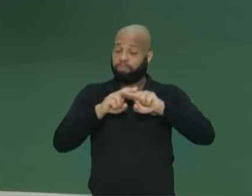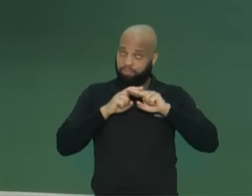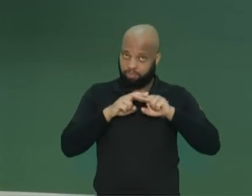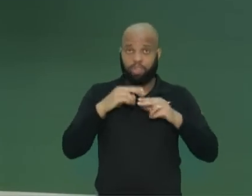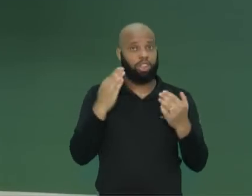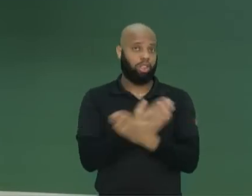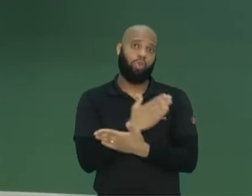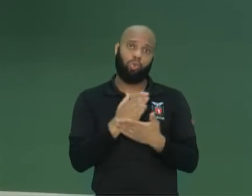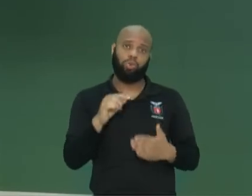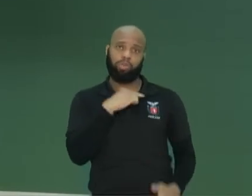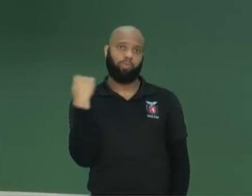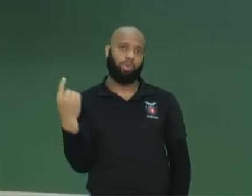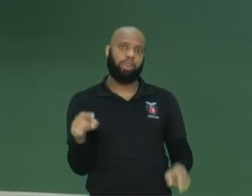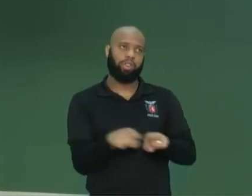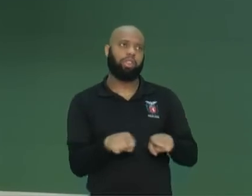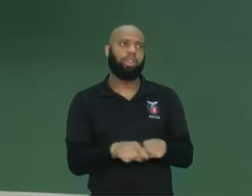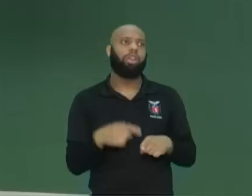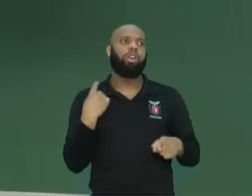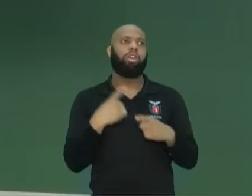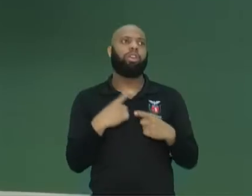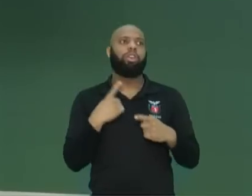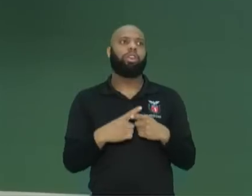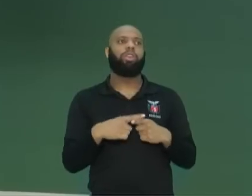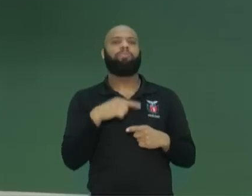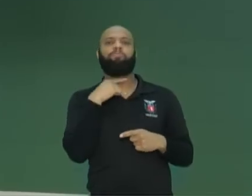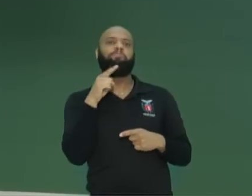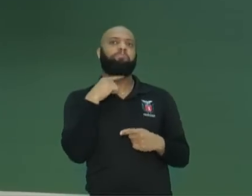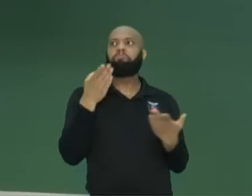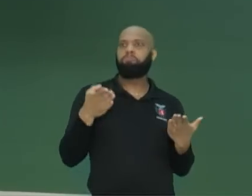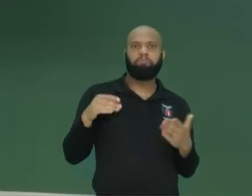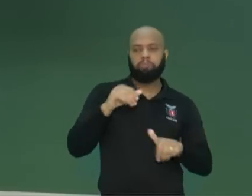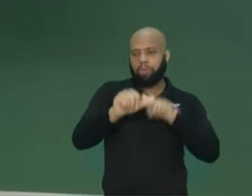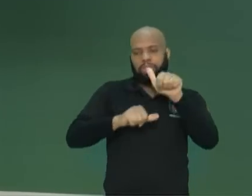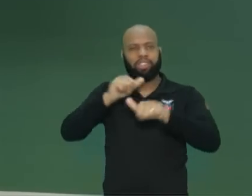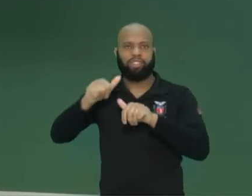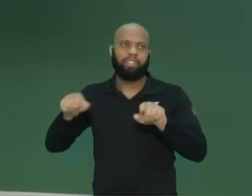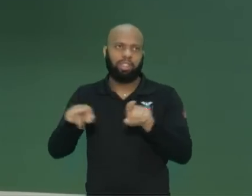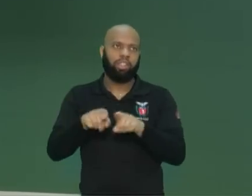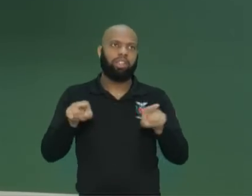infelizmente, morrer ali por essas modificações, né?